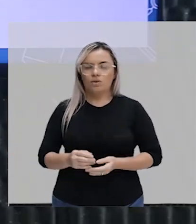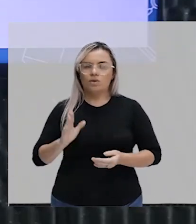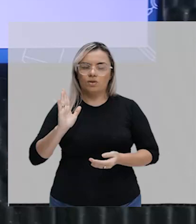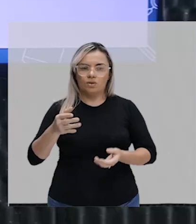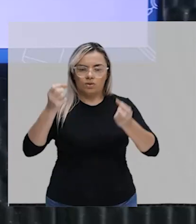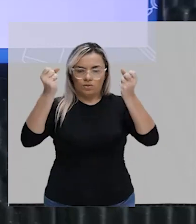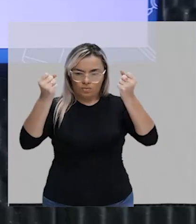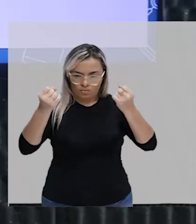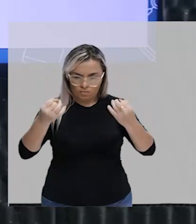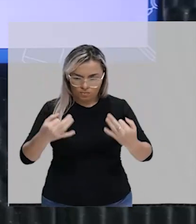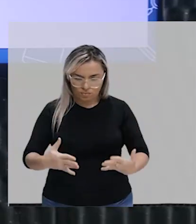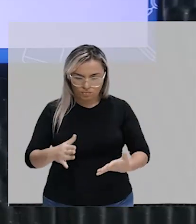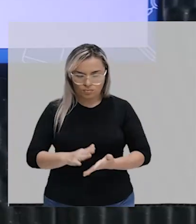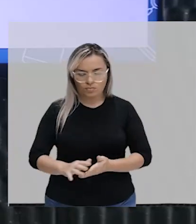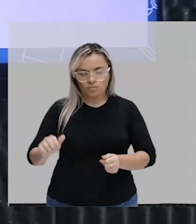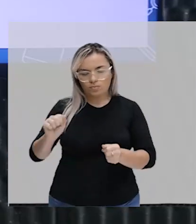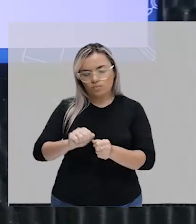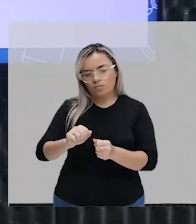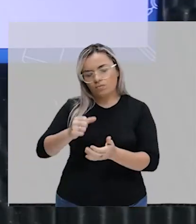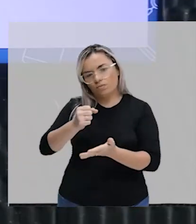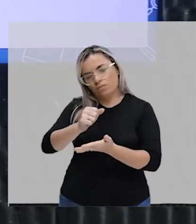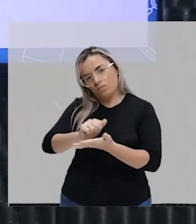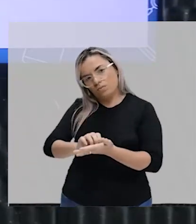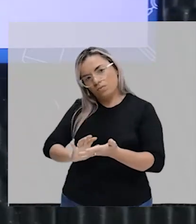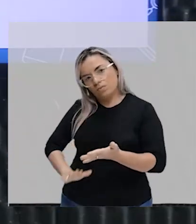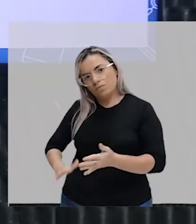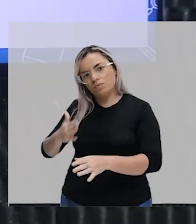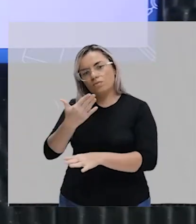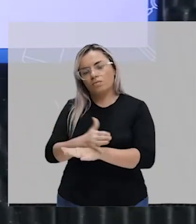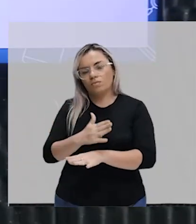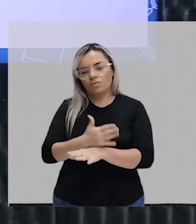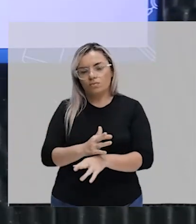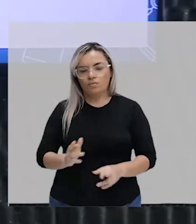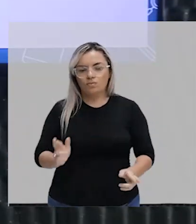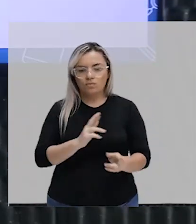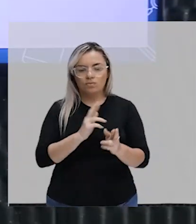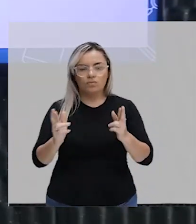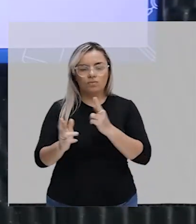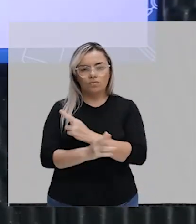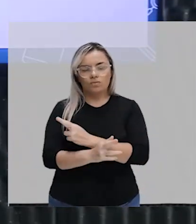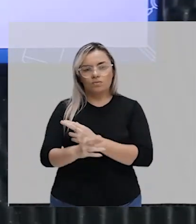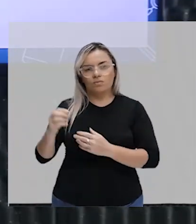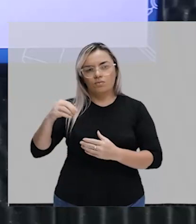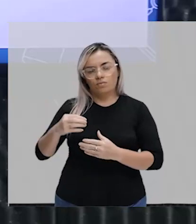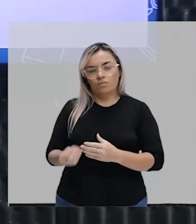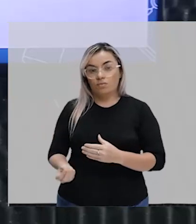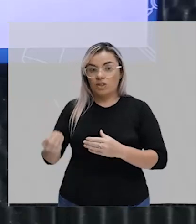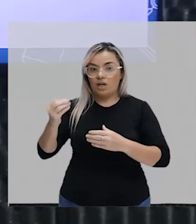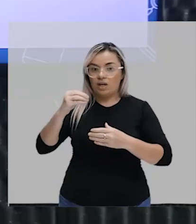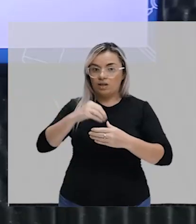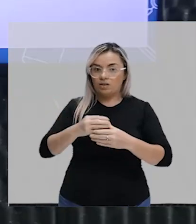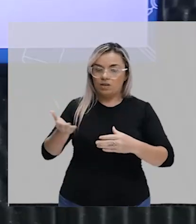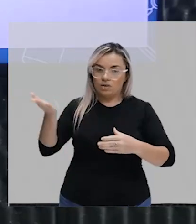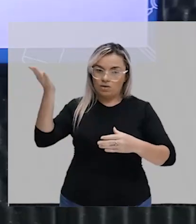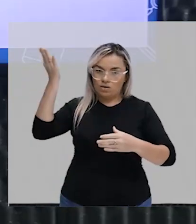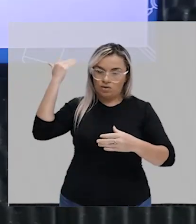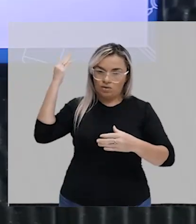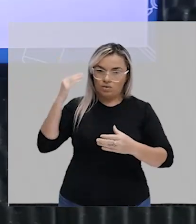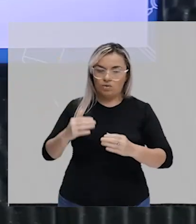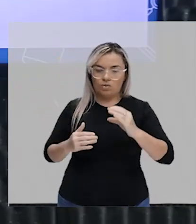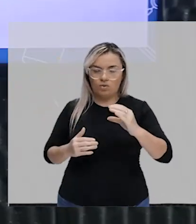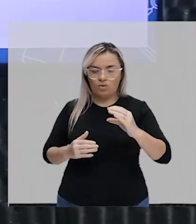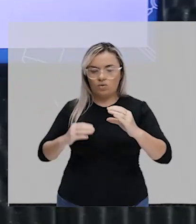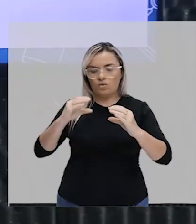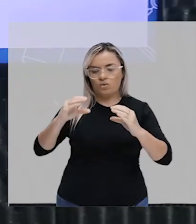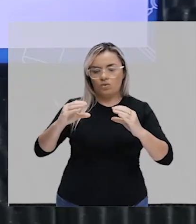gente já fez exercício resolvido. Então, relação de inclusão, que acabamos de ver, eu